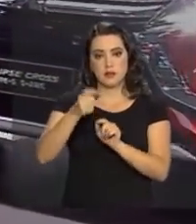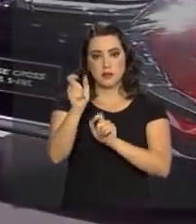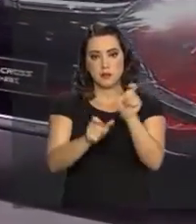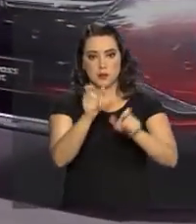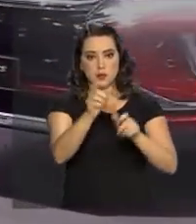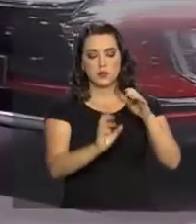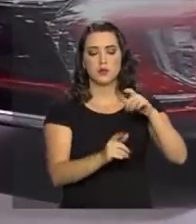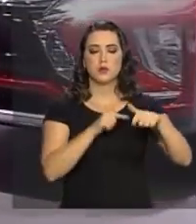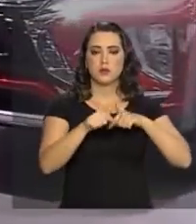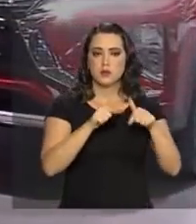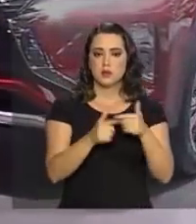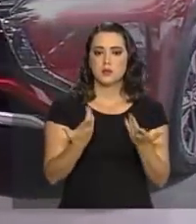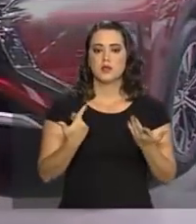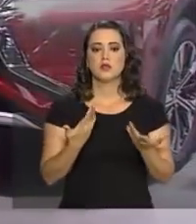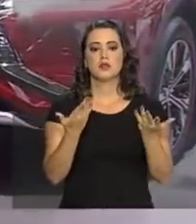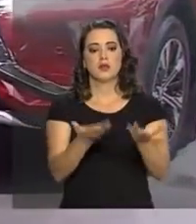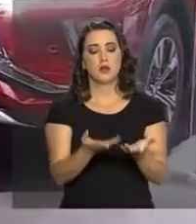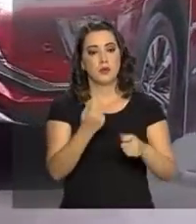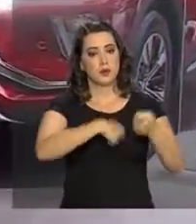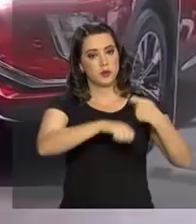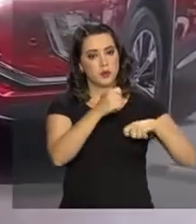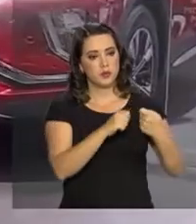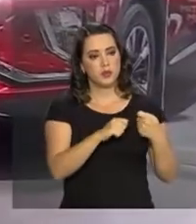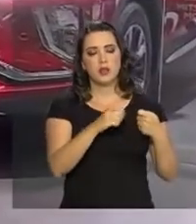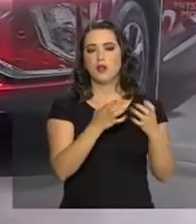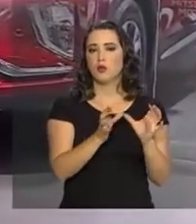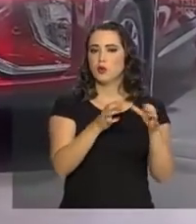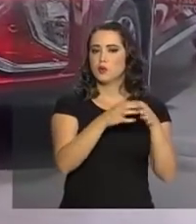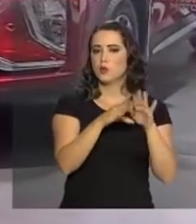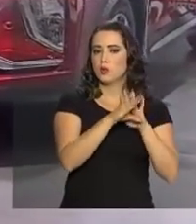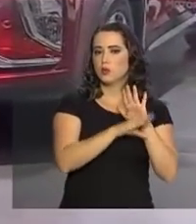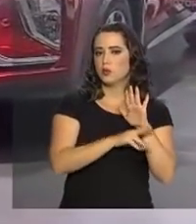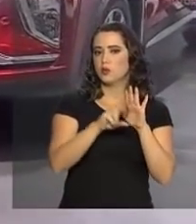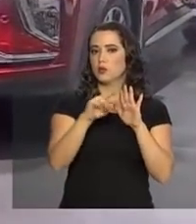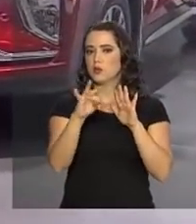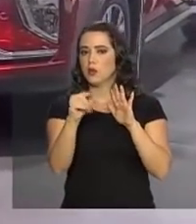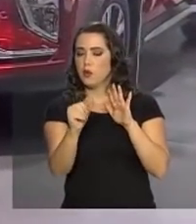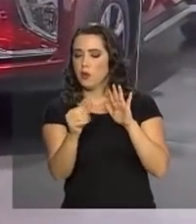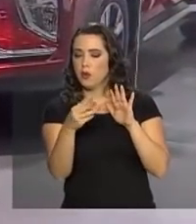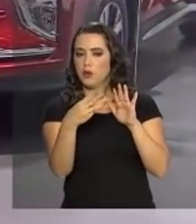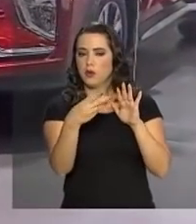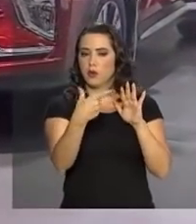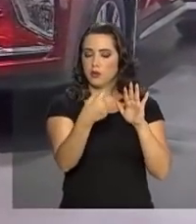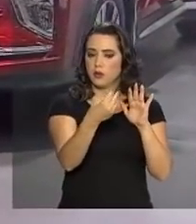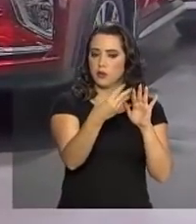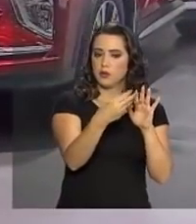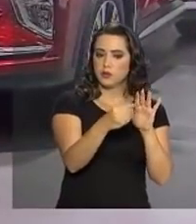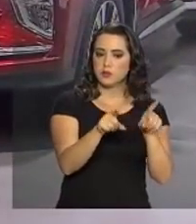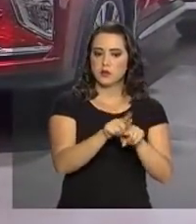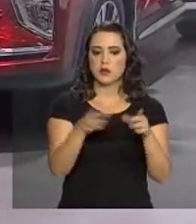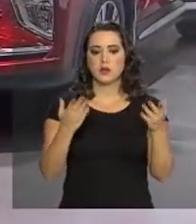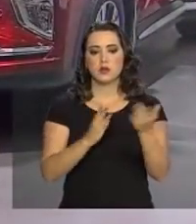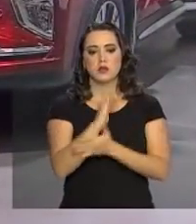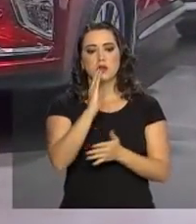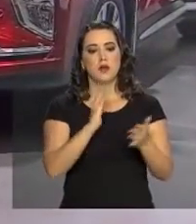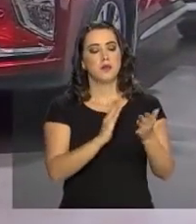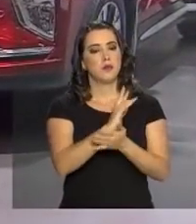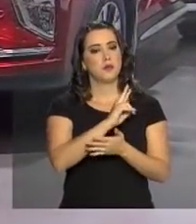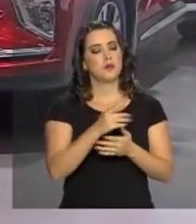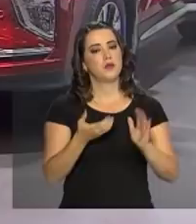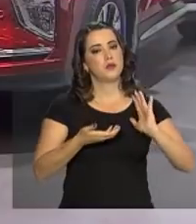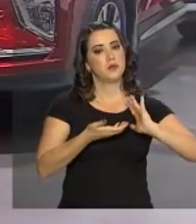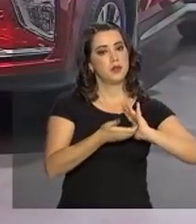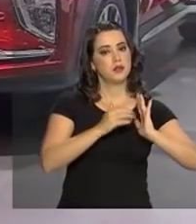área da economia que trata o Rota 2030, programa lançado pelo governo federal e agora aprovado pela Câmara dos Deputados e pelo